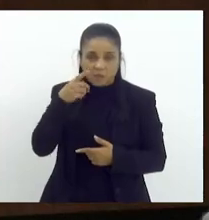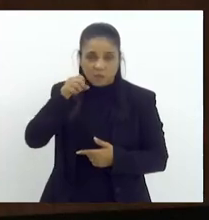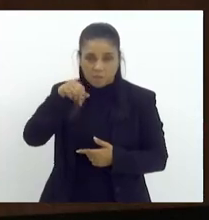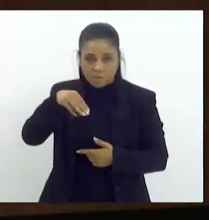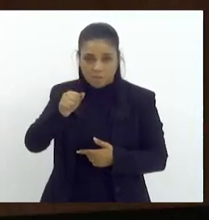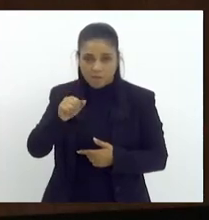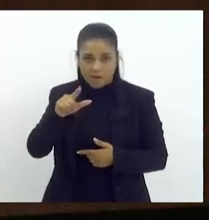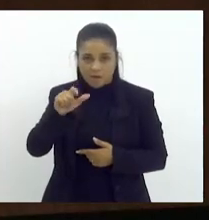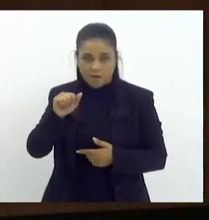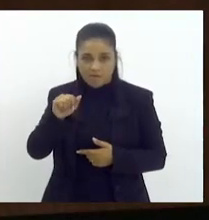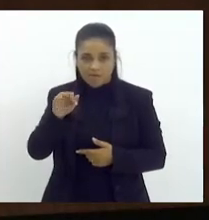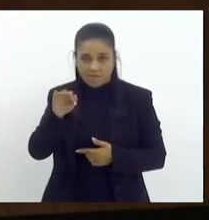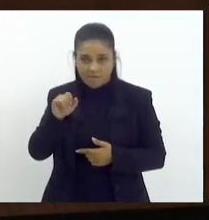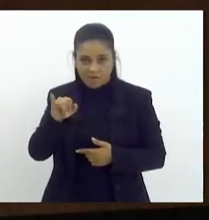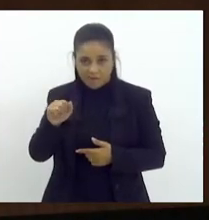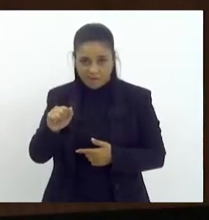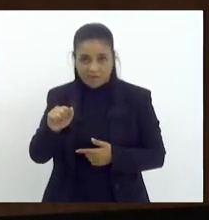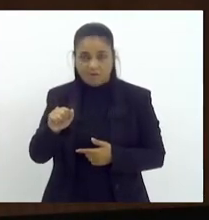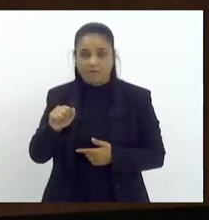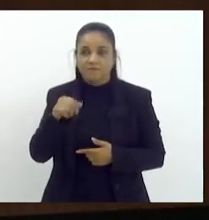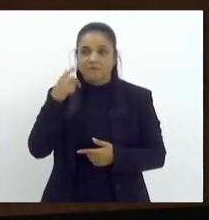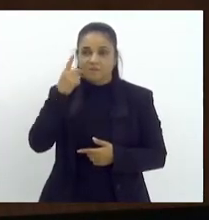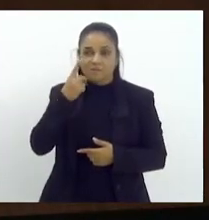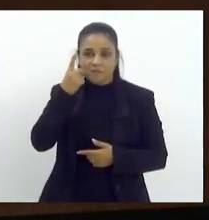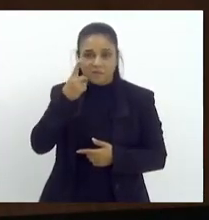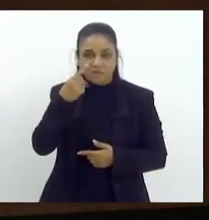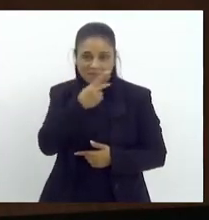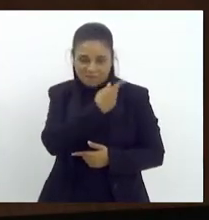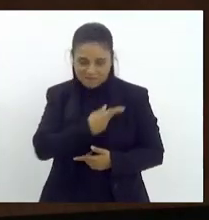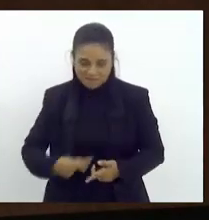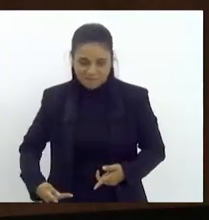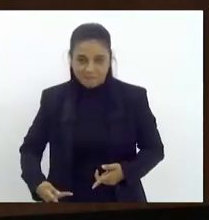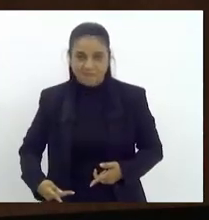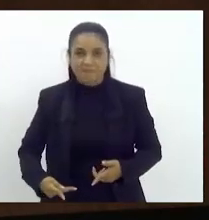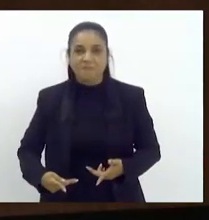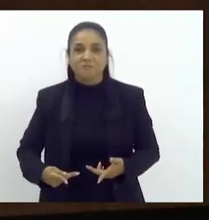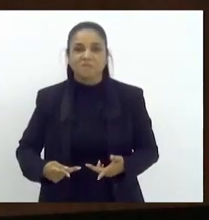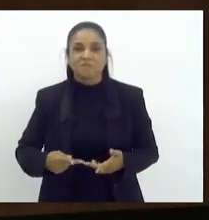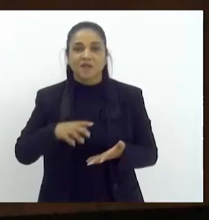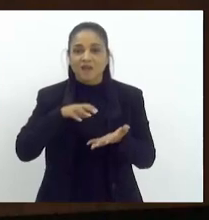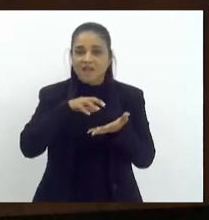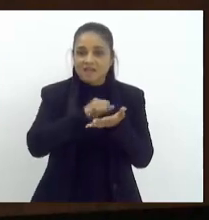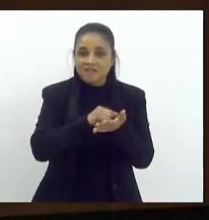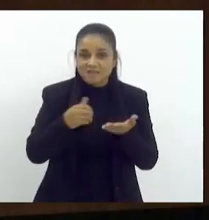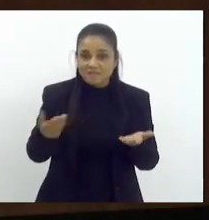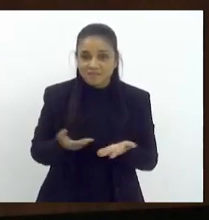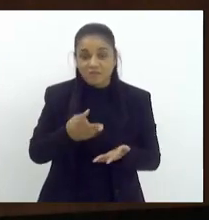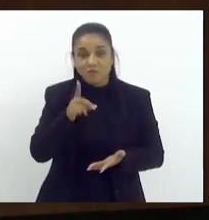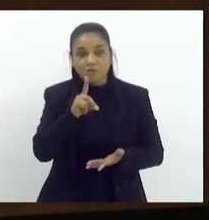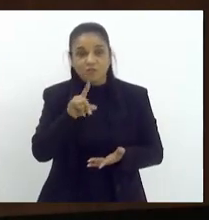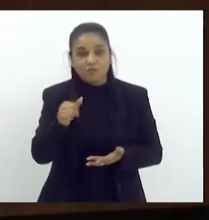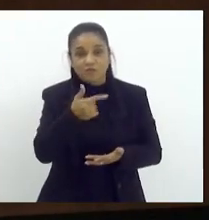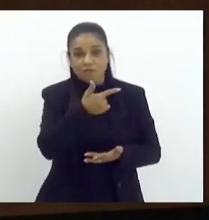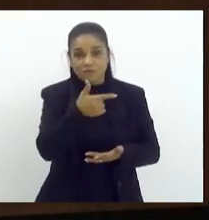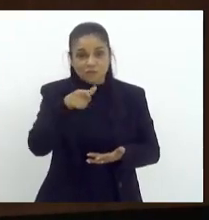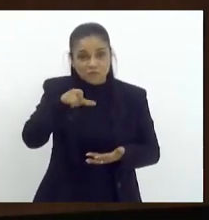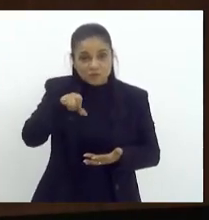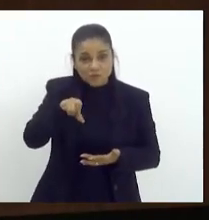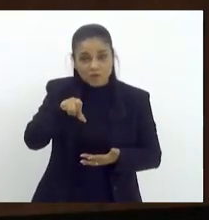secretária tá vendo Presidente eu quero registrar aqui hoje é dia 29